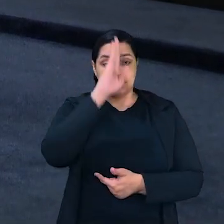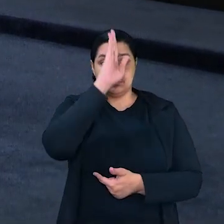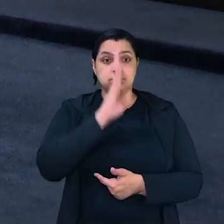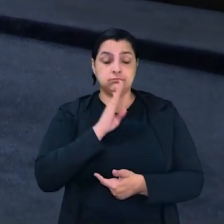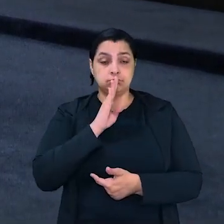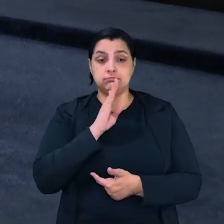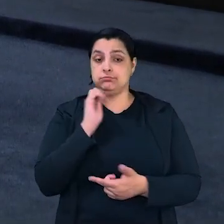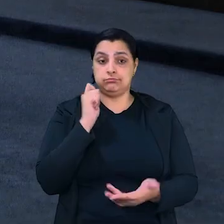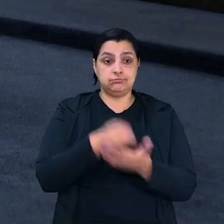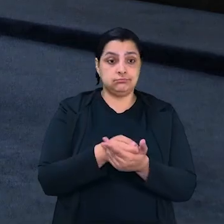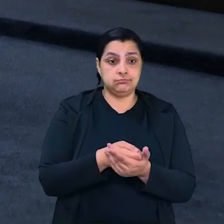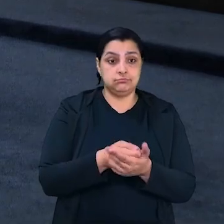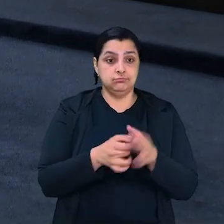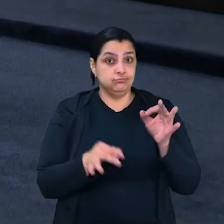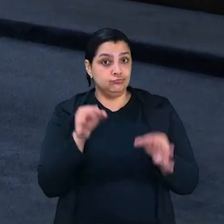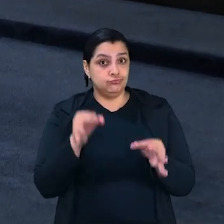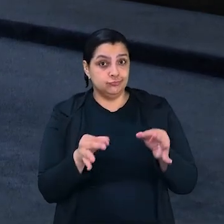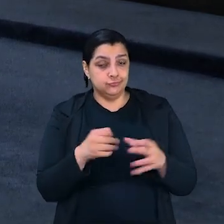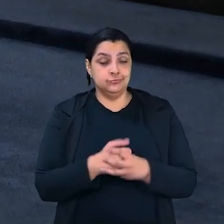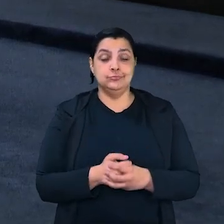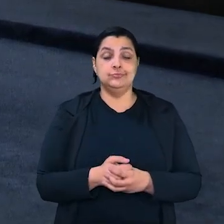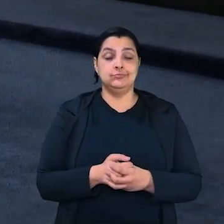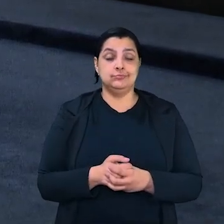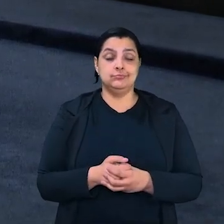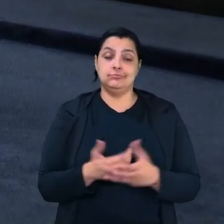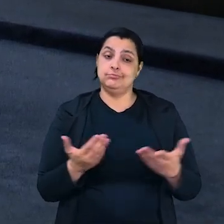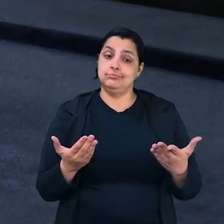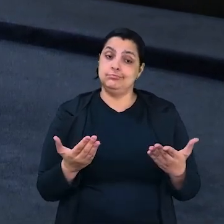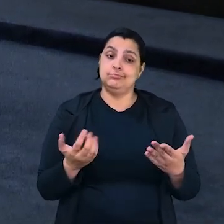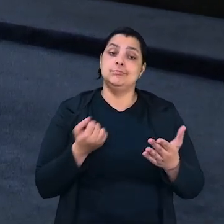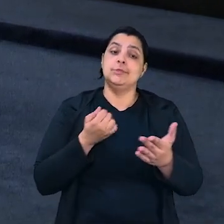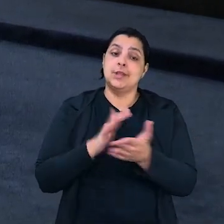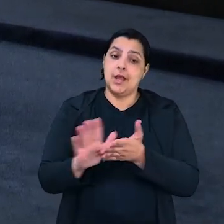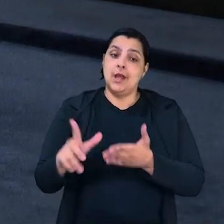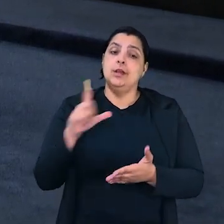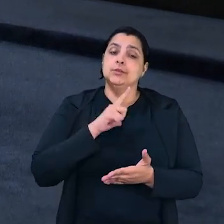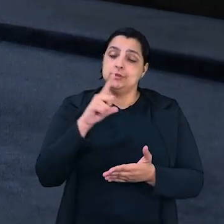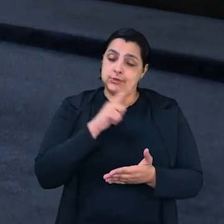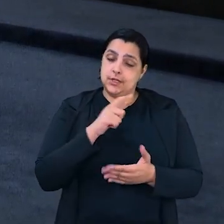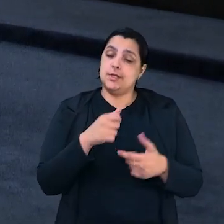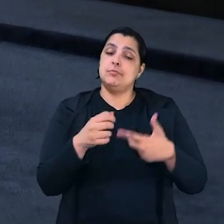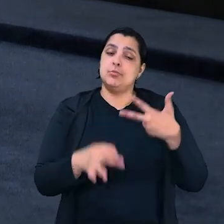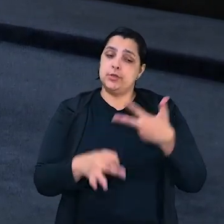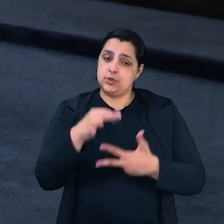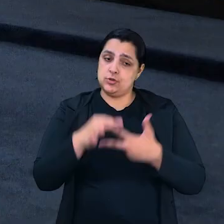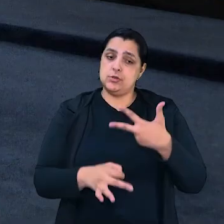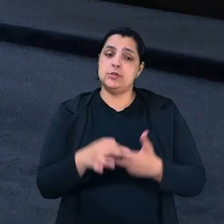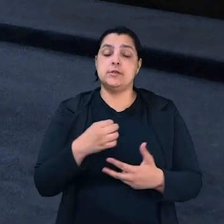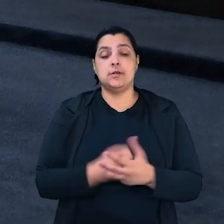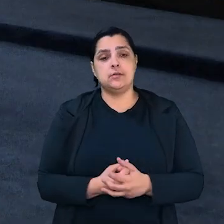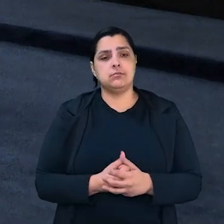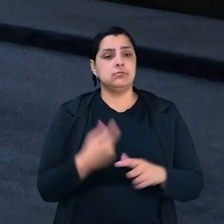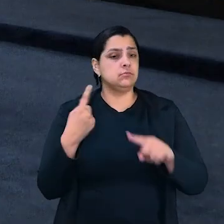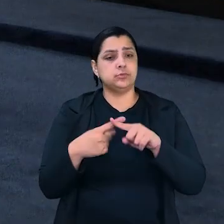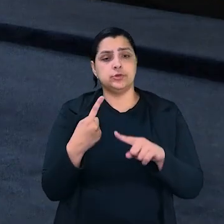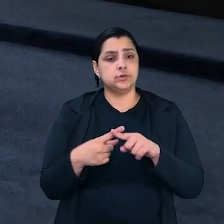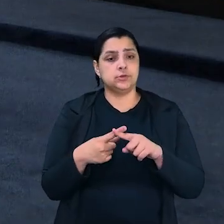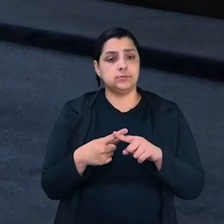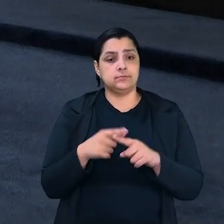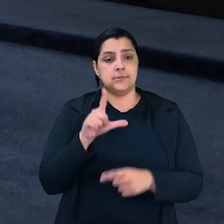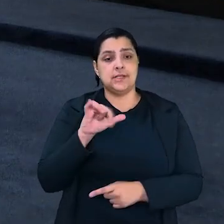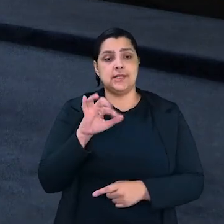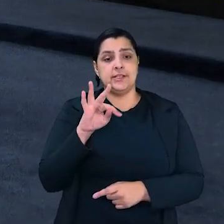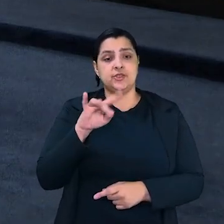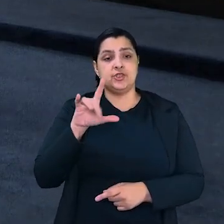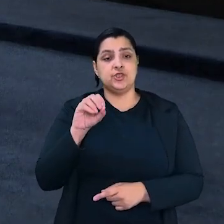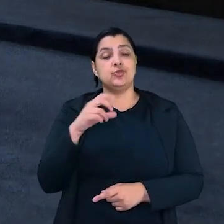consiga isenção de despesas com a gratuidade de justiça, não evita gastos ao Poder Judiciário. Isso porque